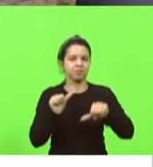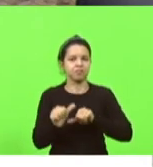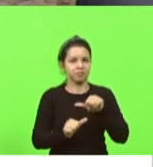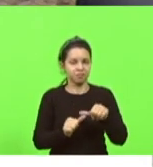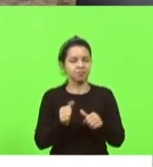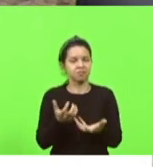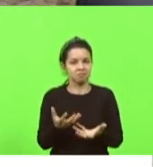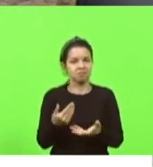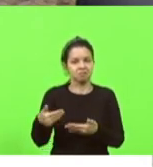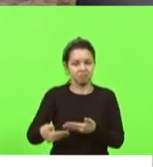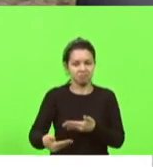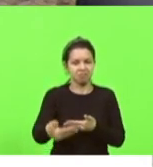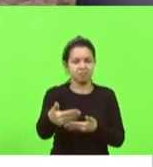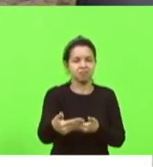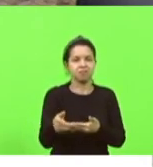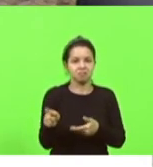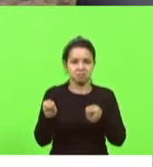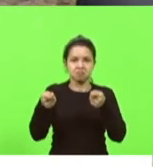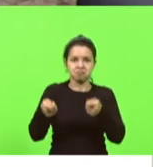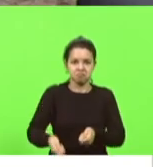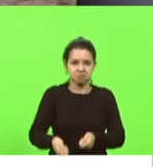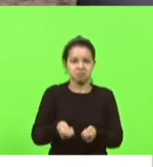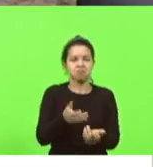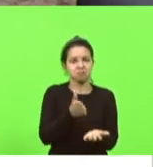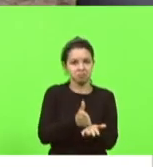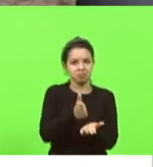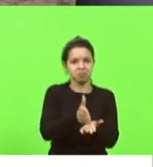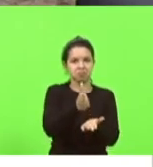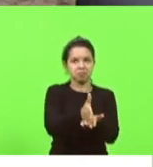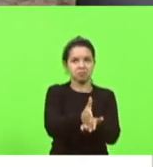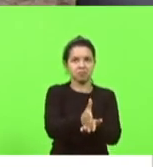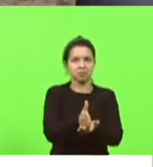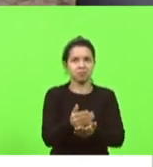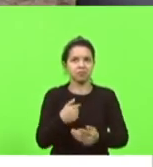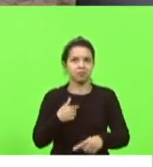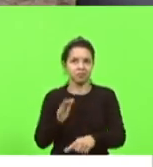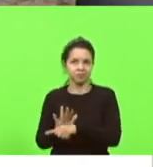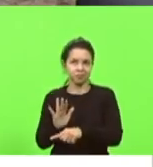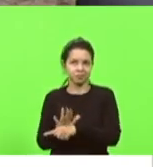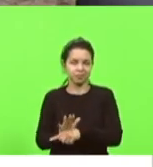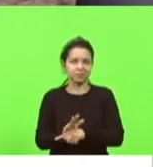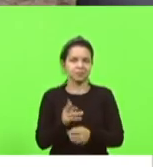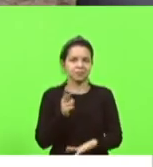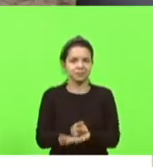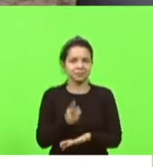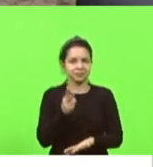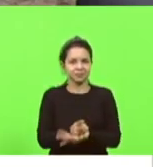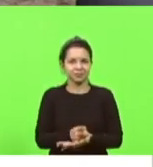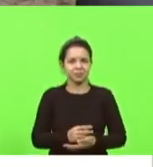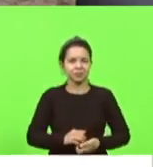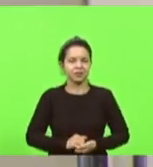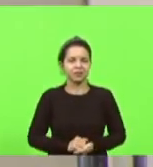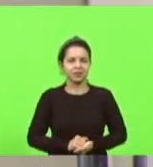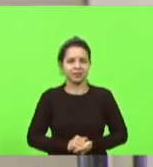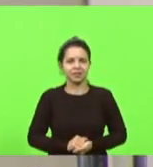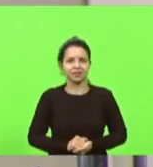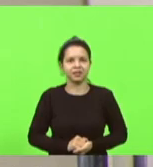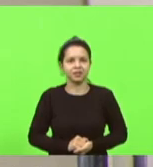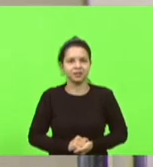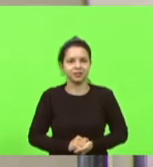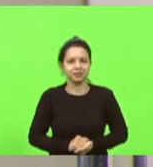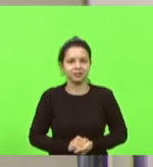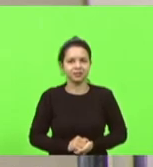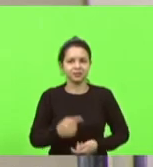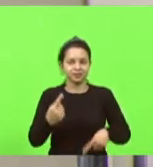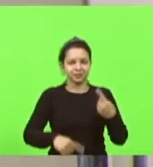frente se mantenha firme nesse propósito e vai ter sempre o meu apoio. Obrigado, presidente. Não havendo mais quem queira